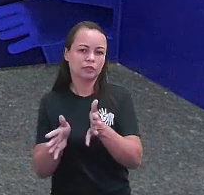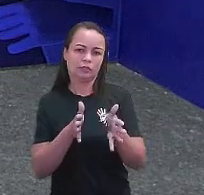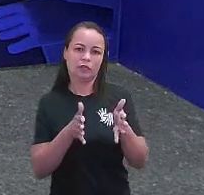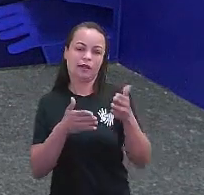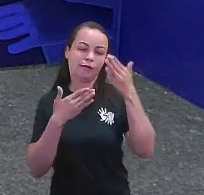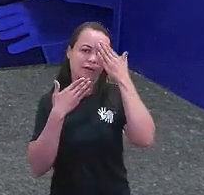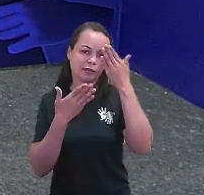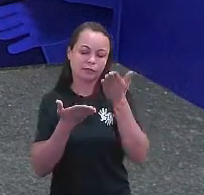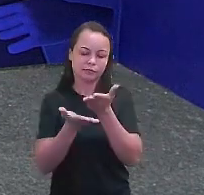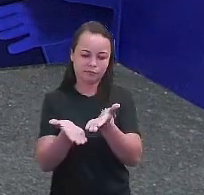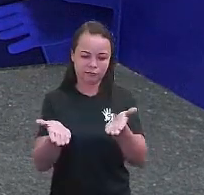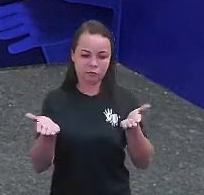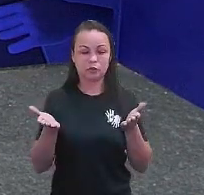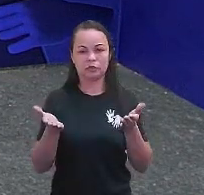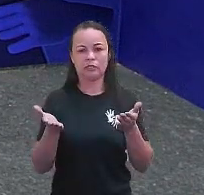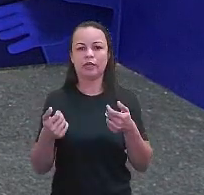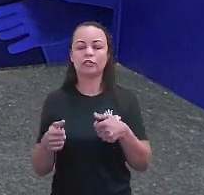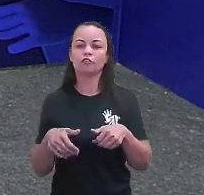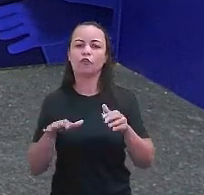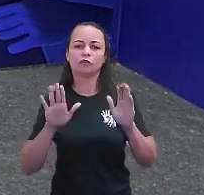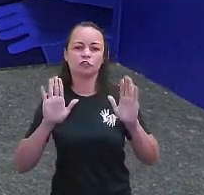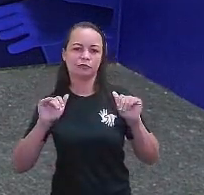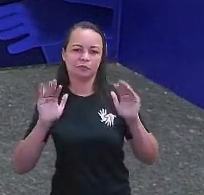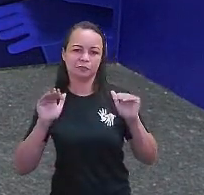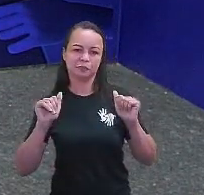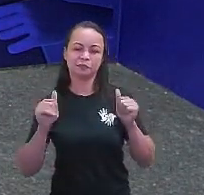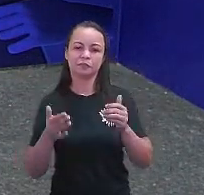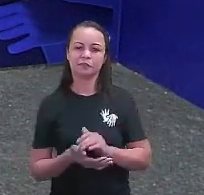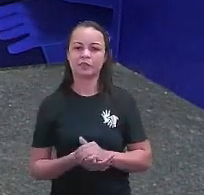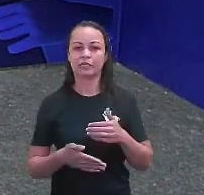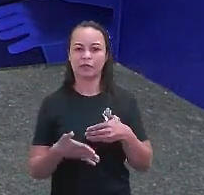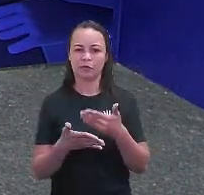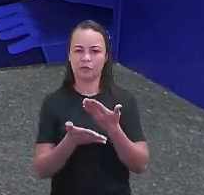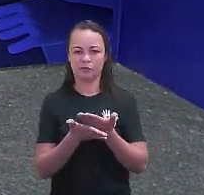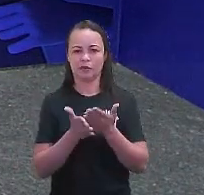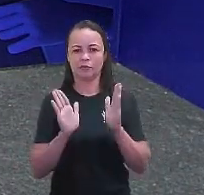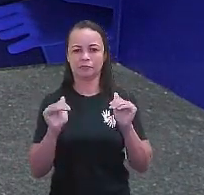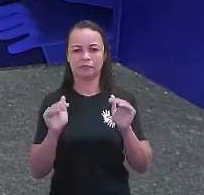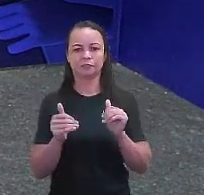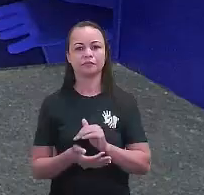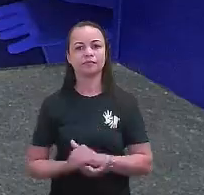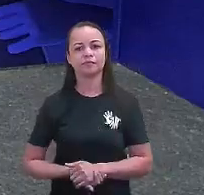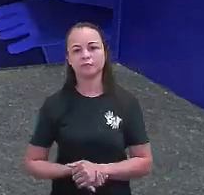agradeço a todos vocês por assistirem e vamos despedindo aqui. Tchau, tchau. Até a próxima.